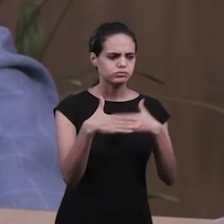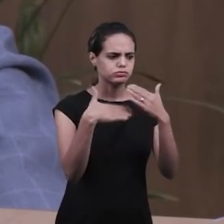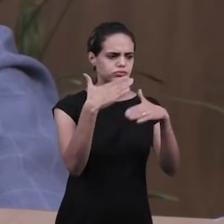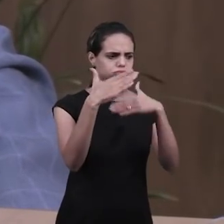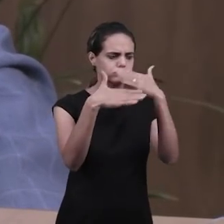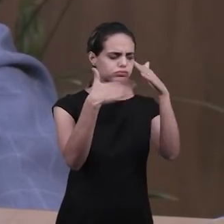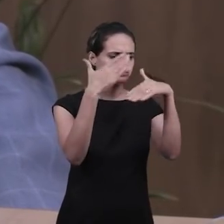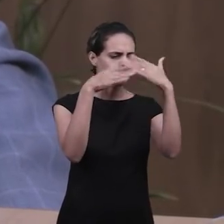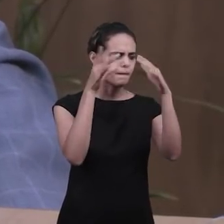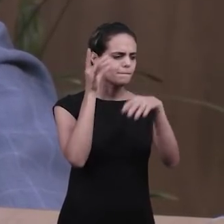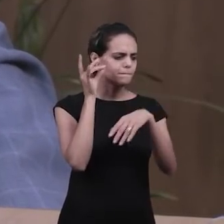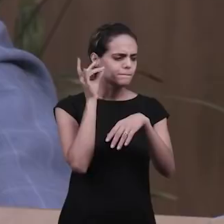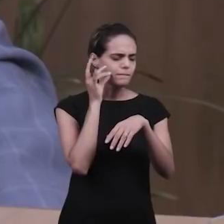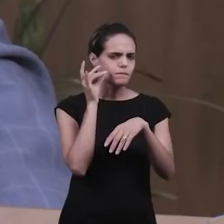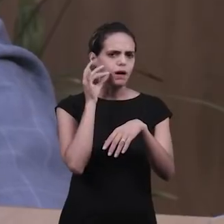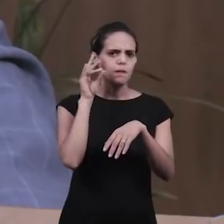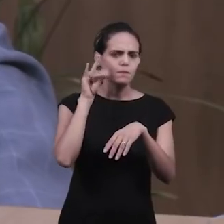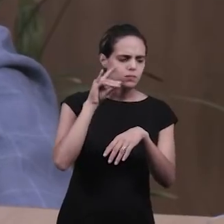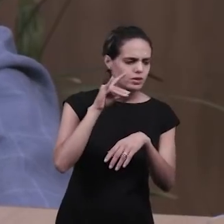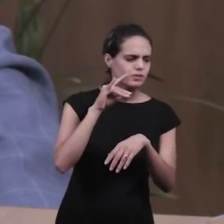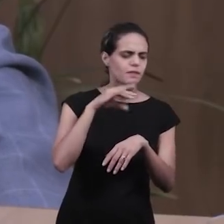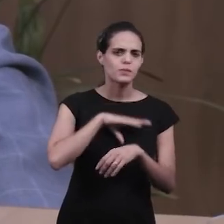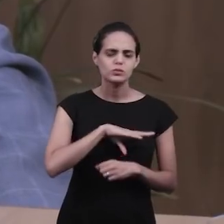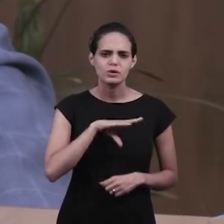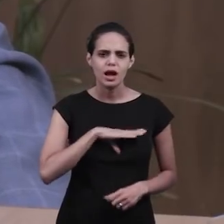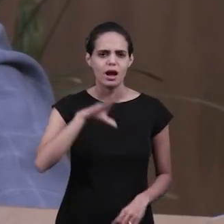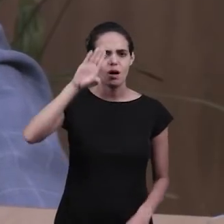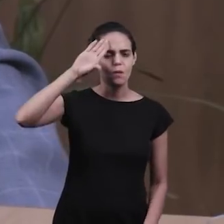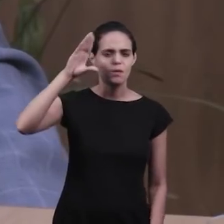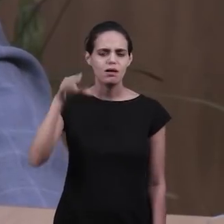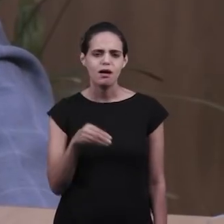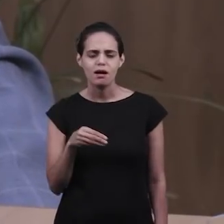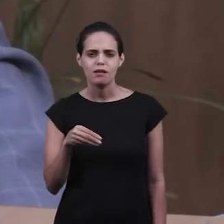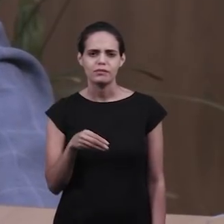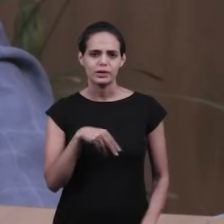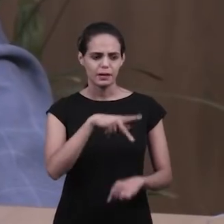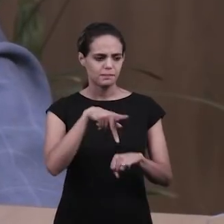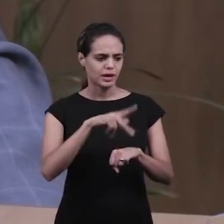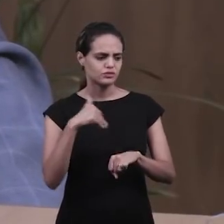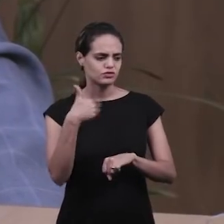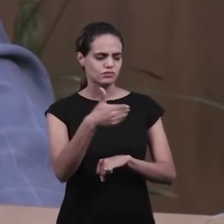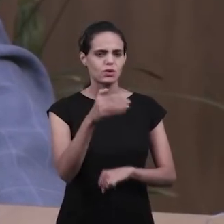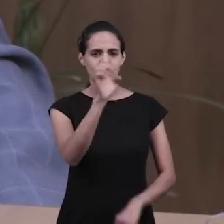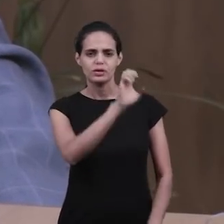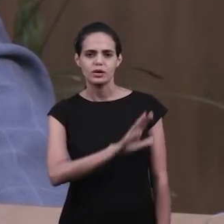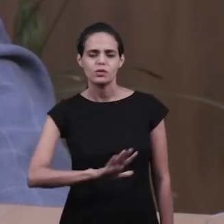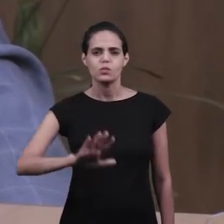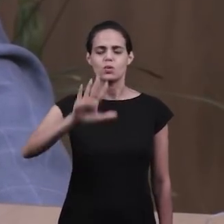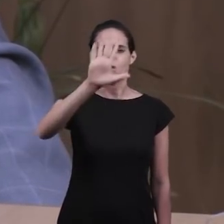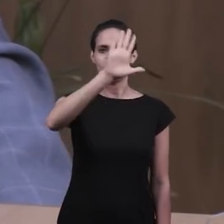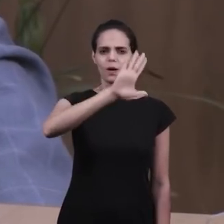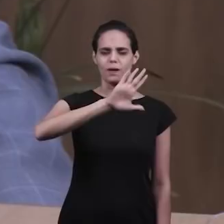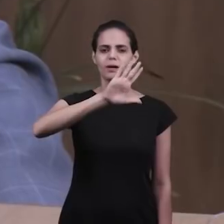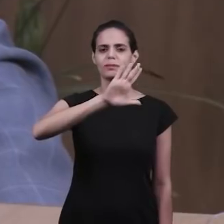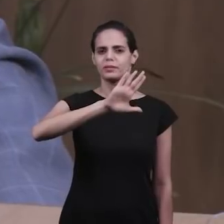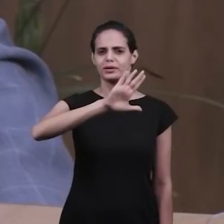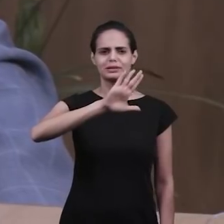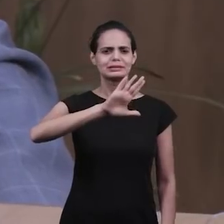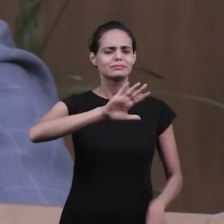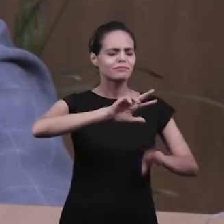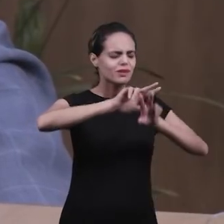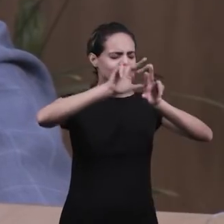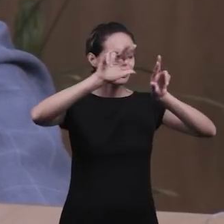Portugal, foi na África, foi em países da Europa, América do Norte e tal, onde eles